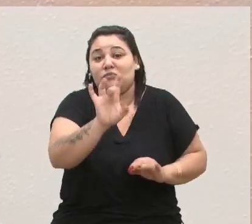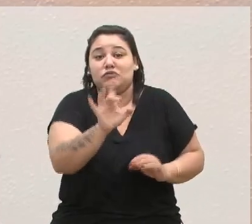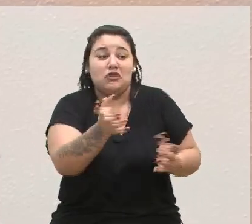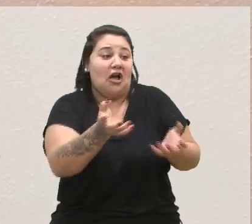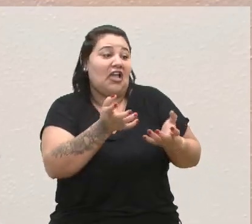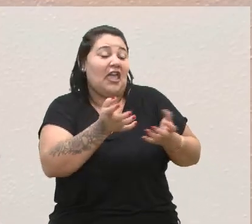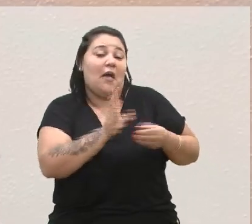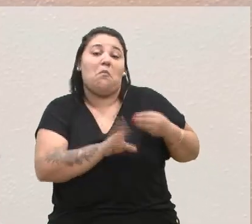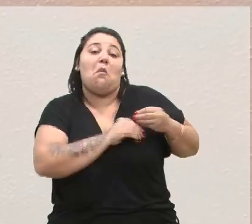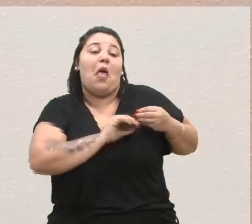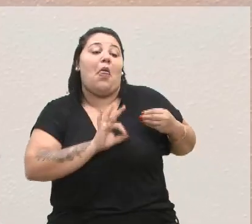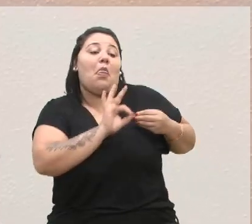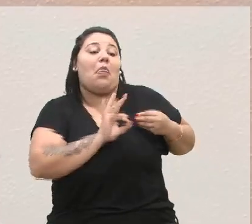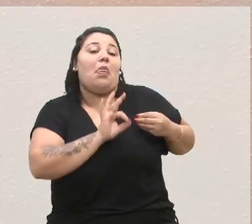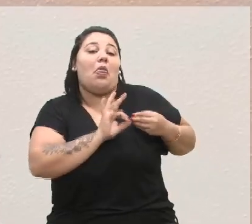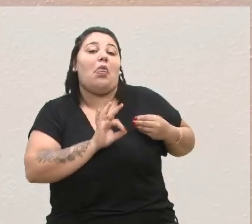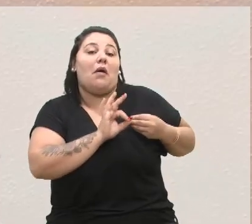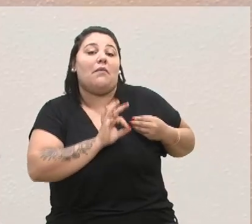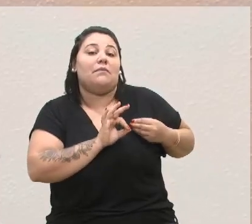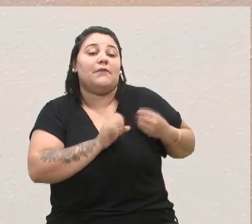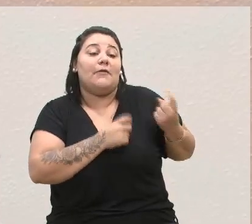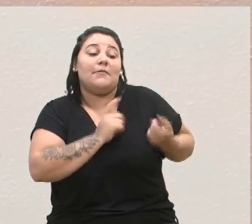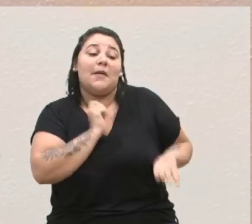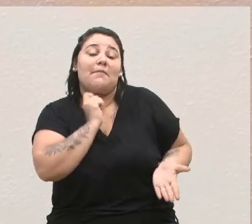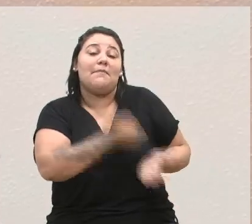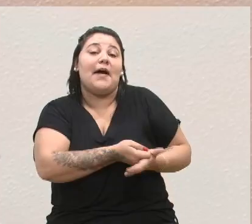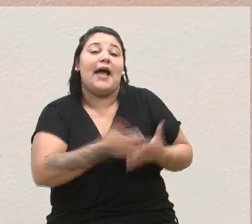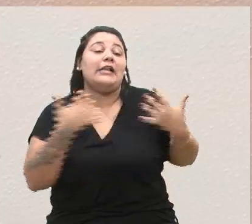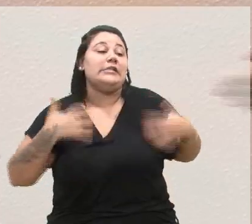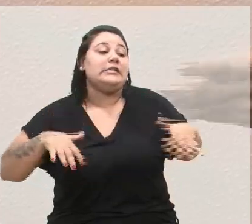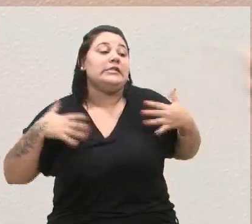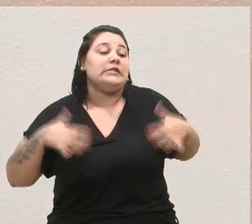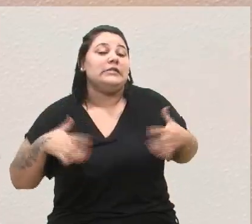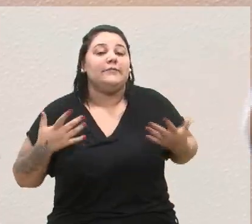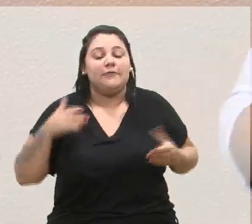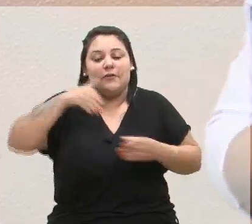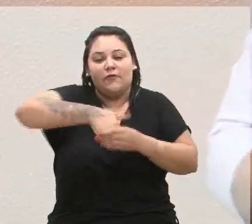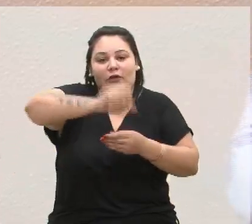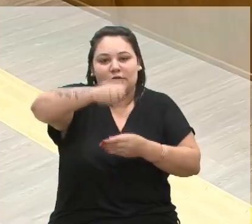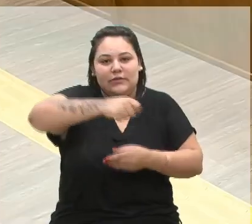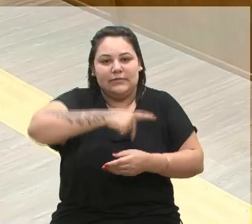taxar e arrumar alguém para poder pagar os luxos deles. É isso. E eu voto sim, senhora presidente.